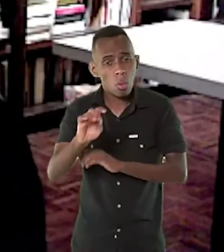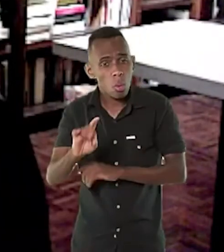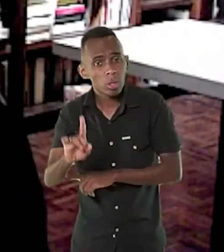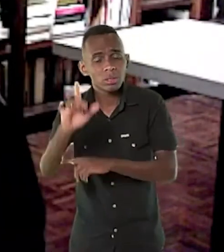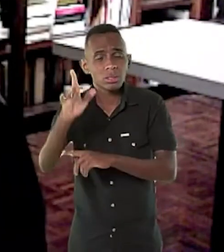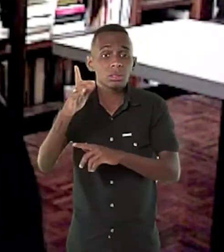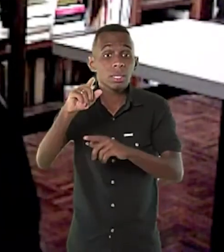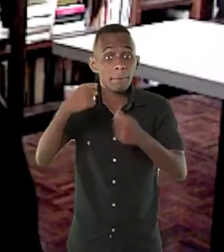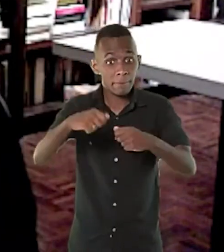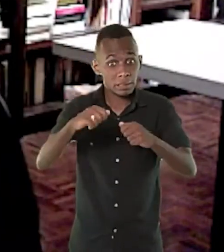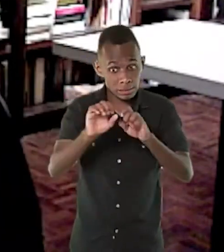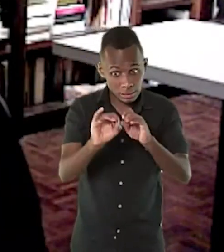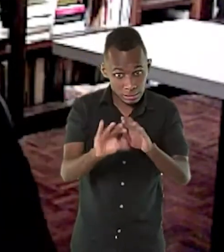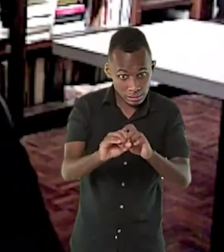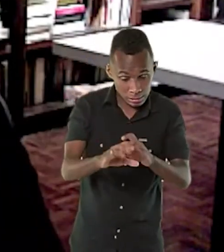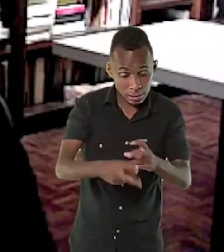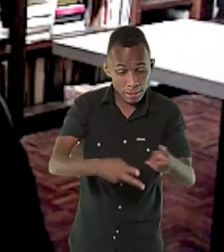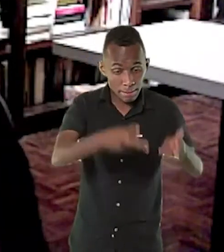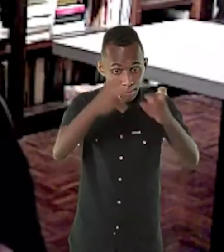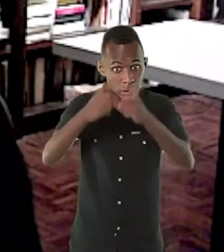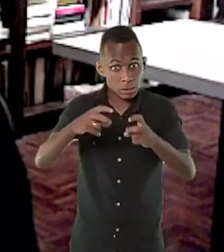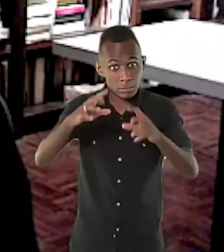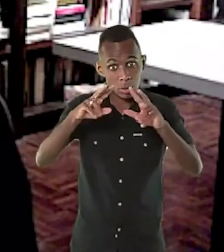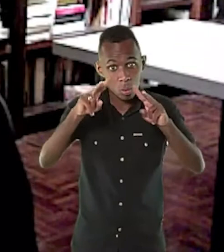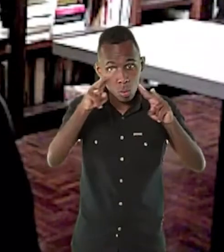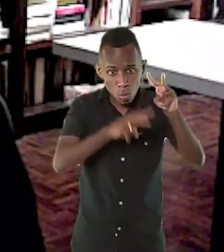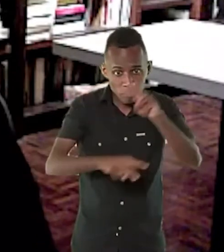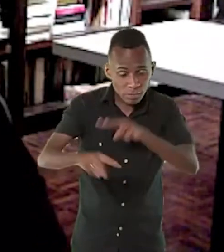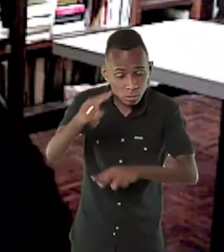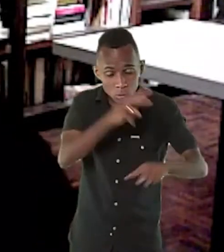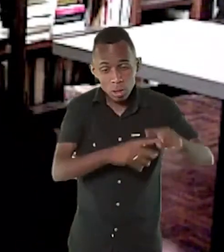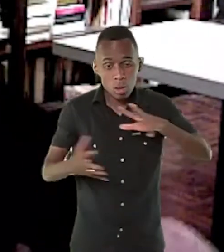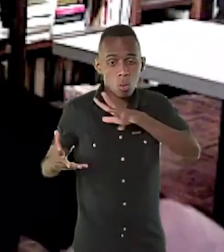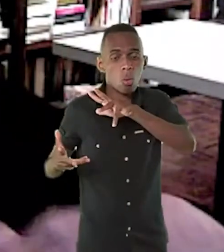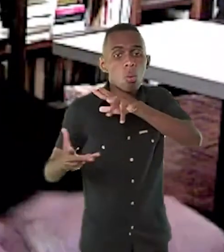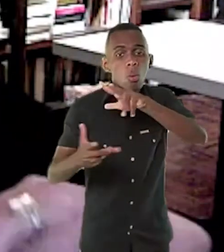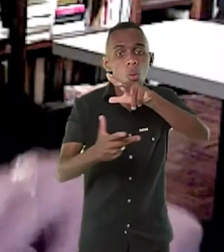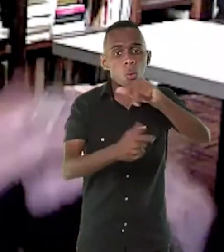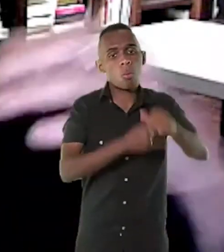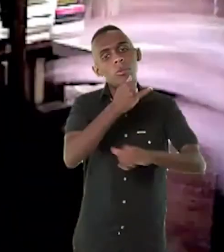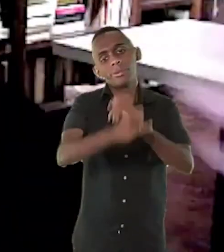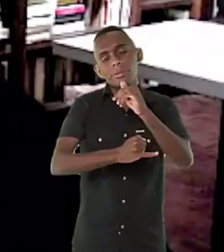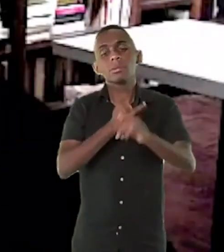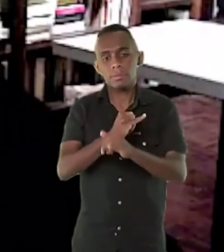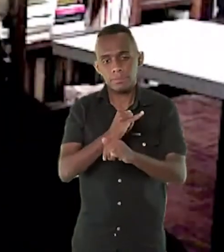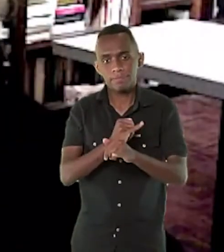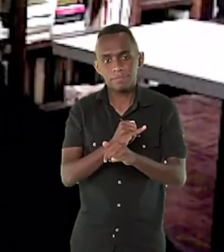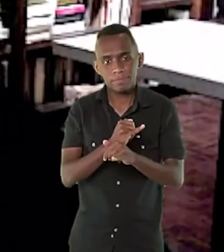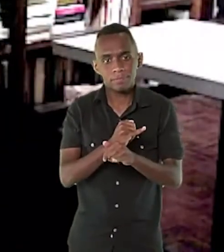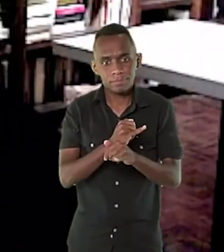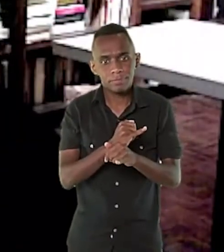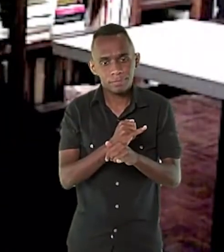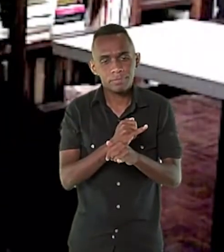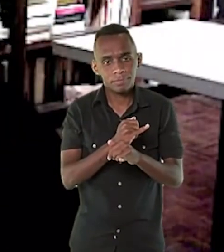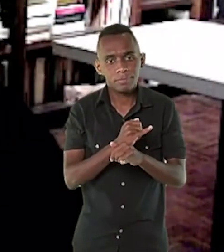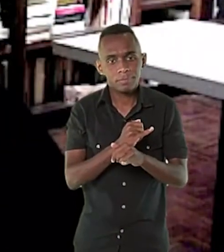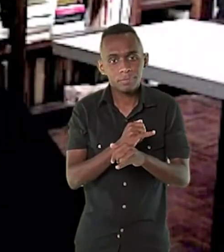ensinar a ler o mundo digital, a tornar isso mais opaco, a